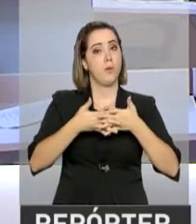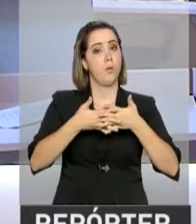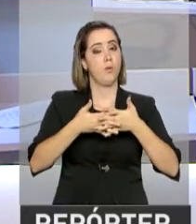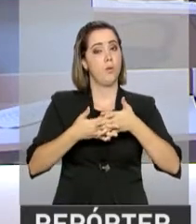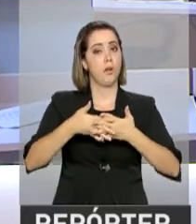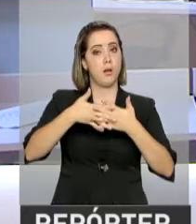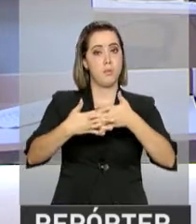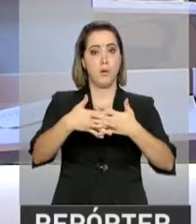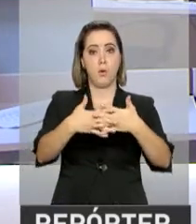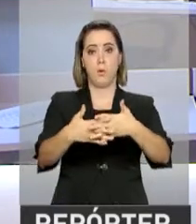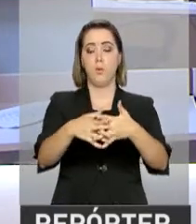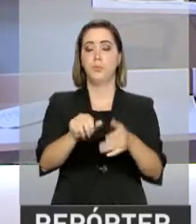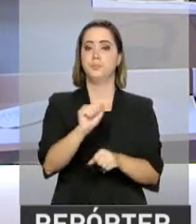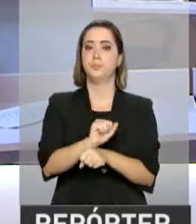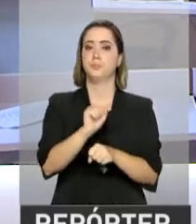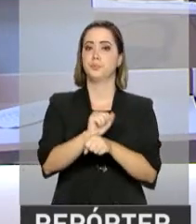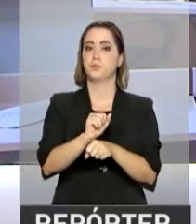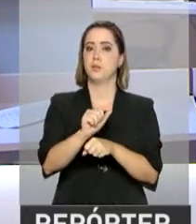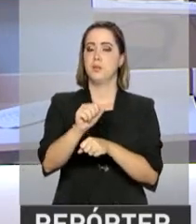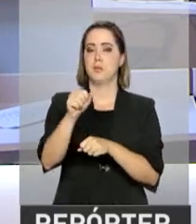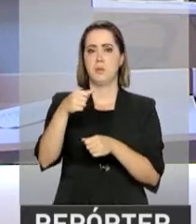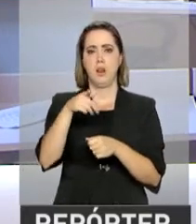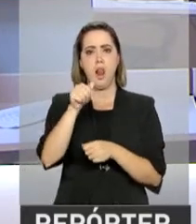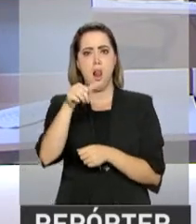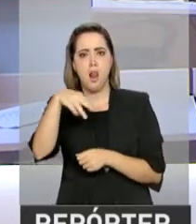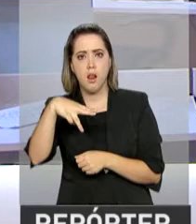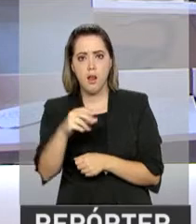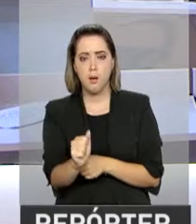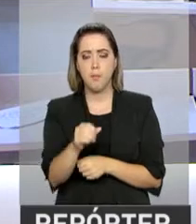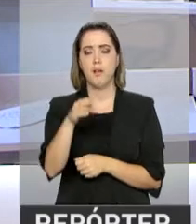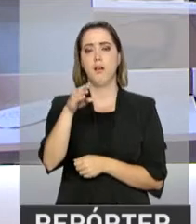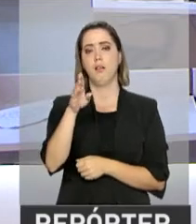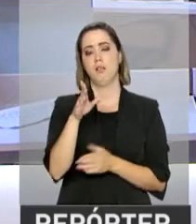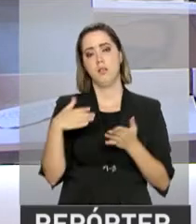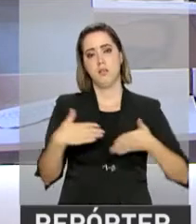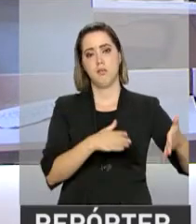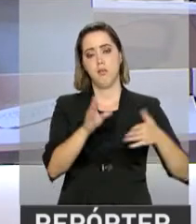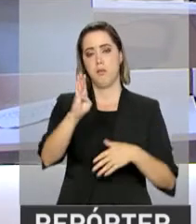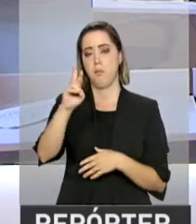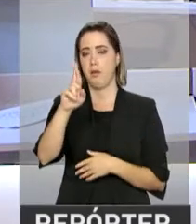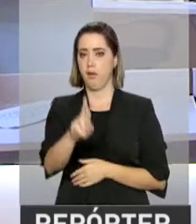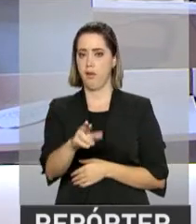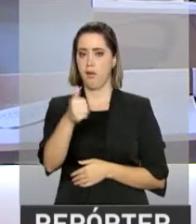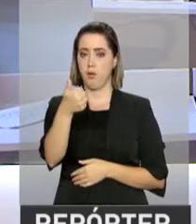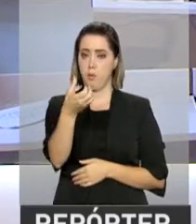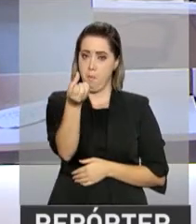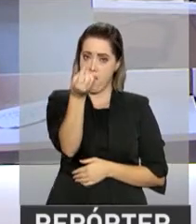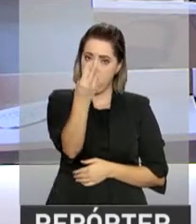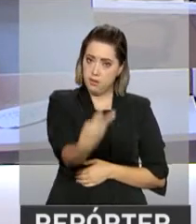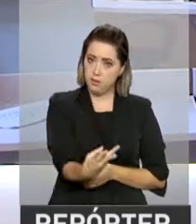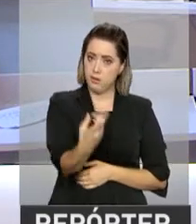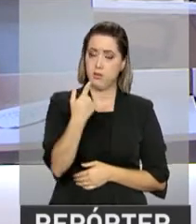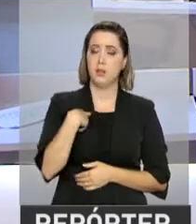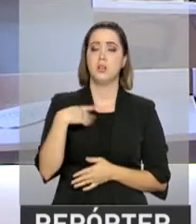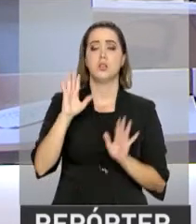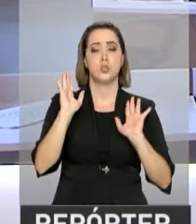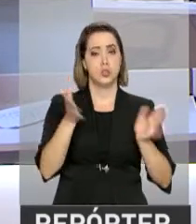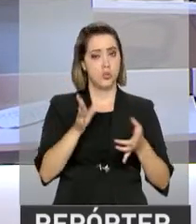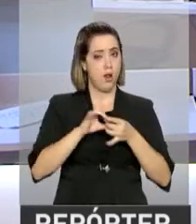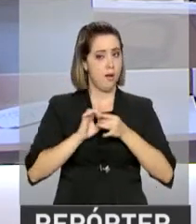br-163 começam a circular no pará o denit liderou uma das pistas que estava intrafegável havia três